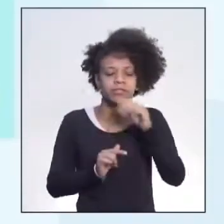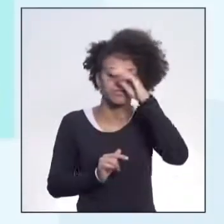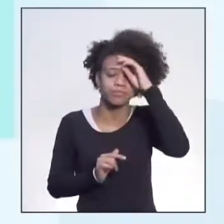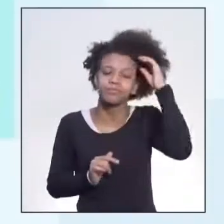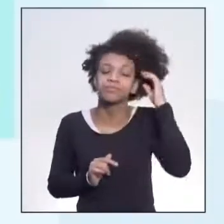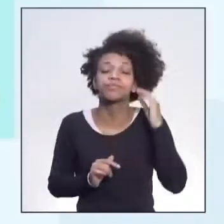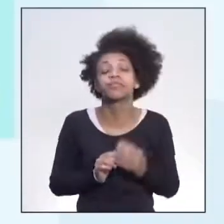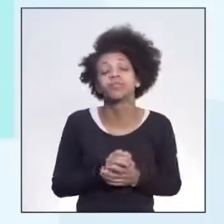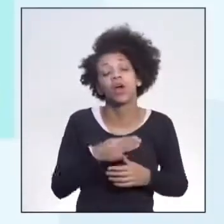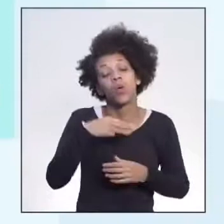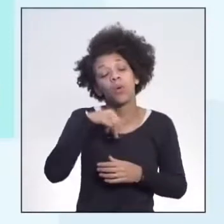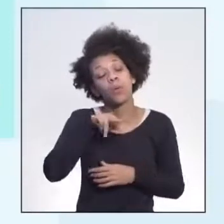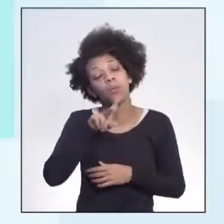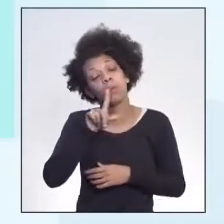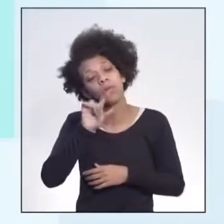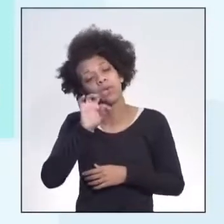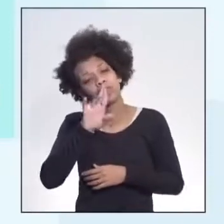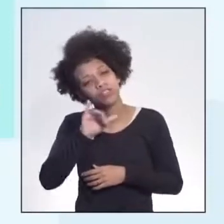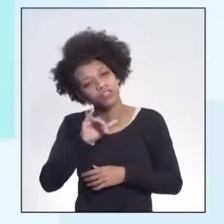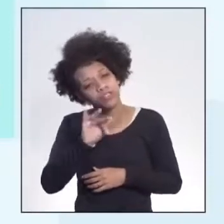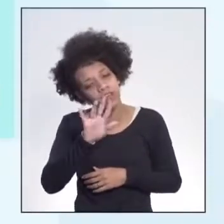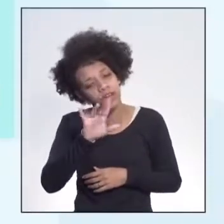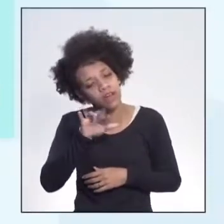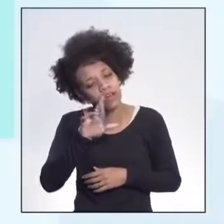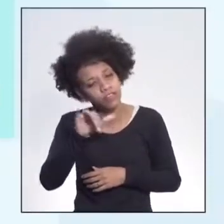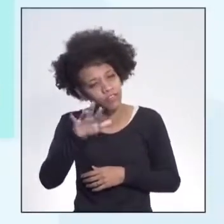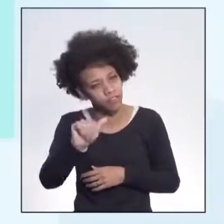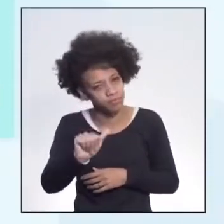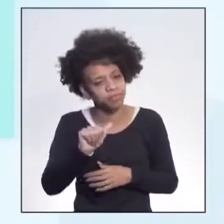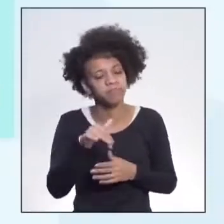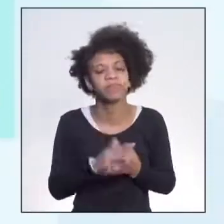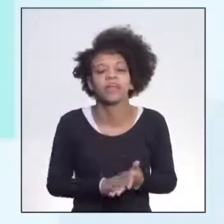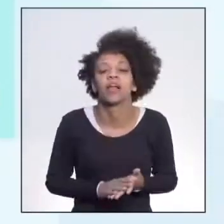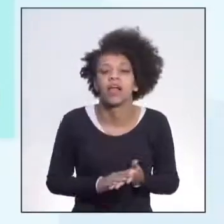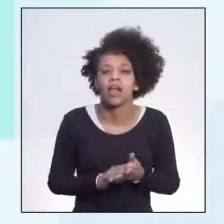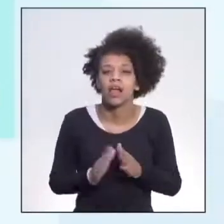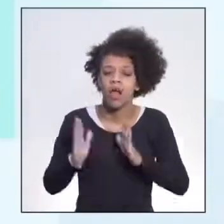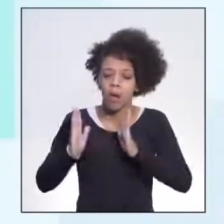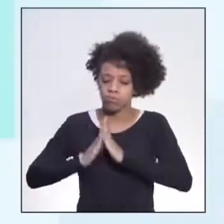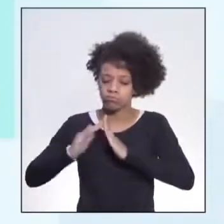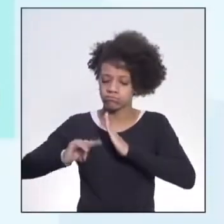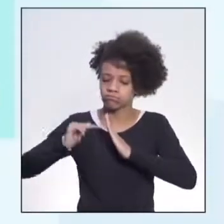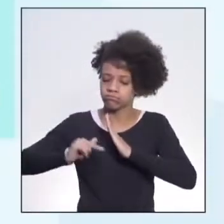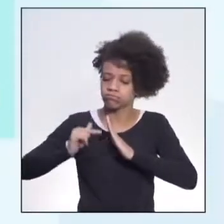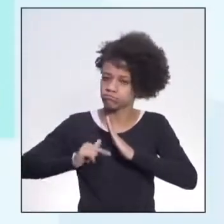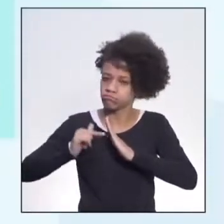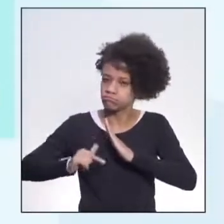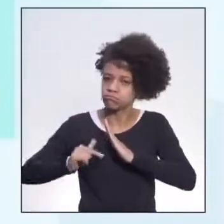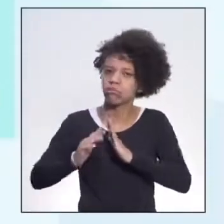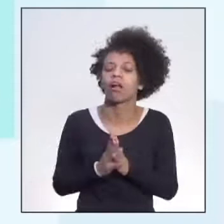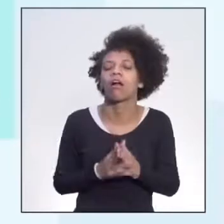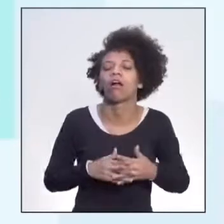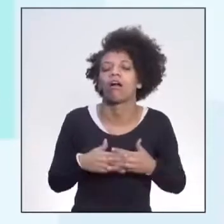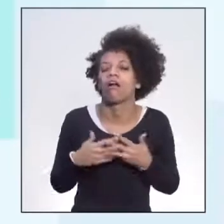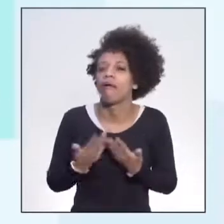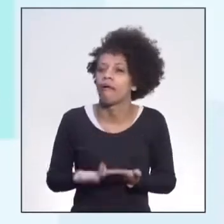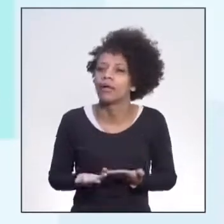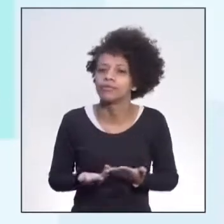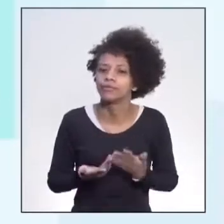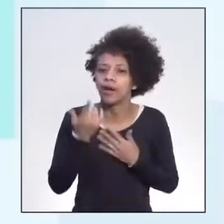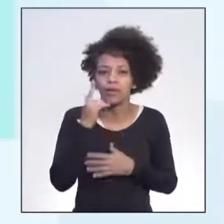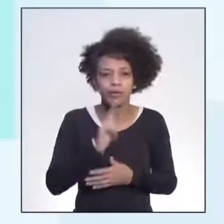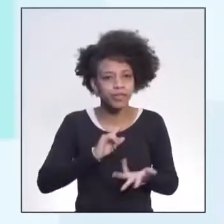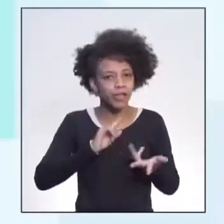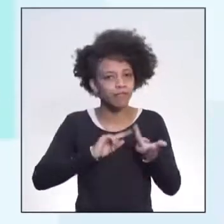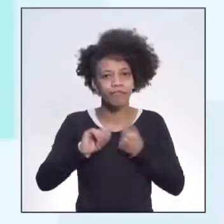o multitarefas, né? Esse momento que nós estamos vivendo, esse momento home office, né? Esse momento onde a gente consegue